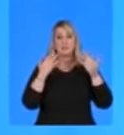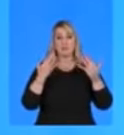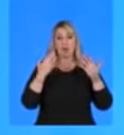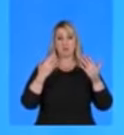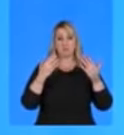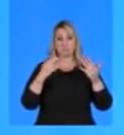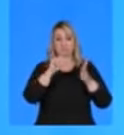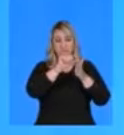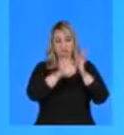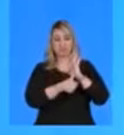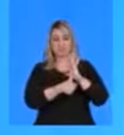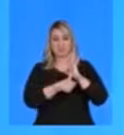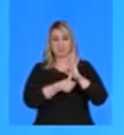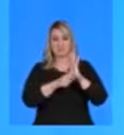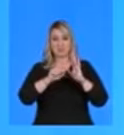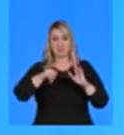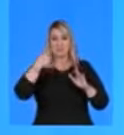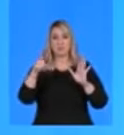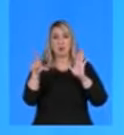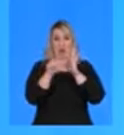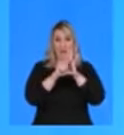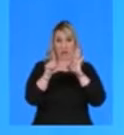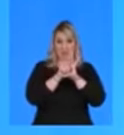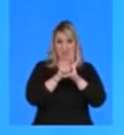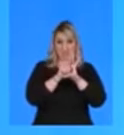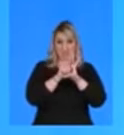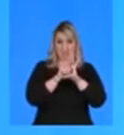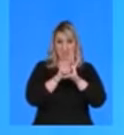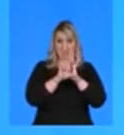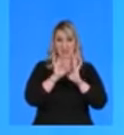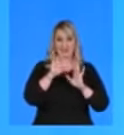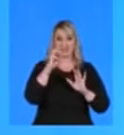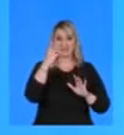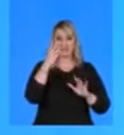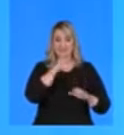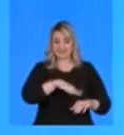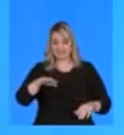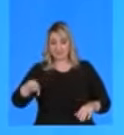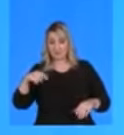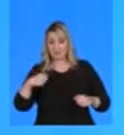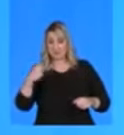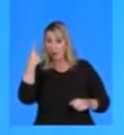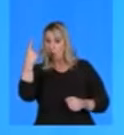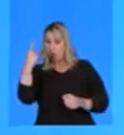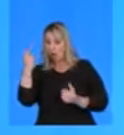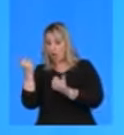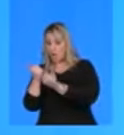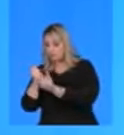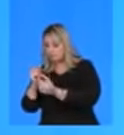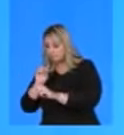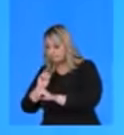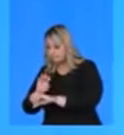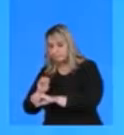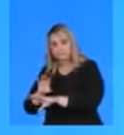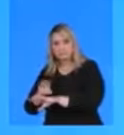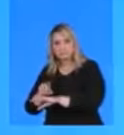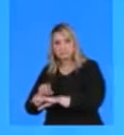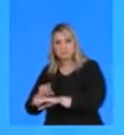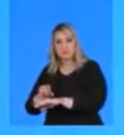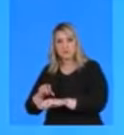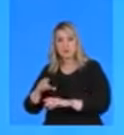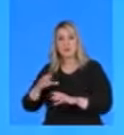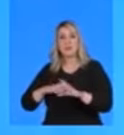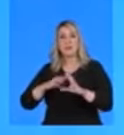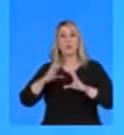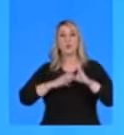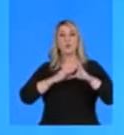prefeitura depois da lei lei que nós volamos no Congresso que para cada três crianças tinha que ter um auxiliar de educação fez concurso